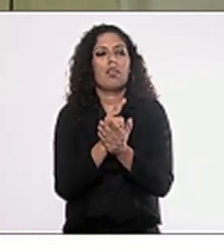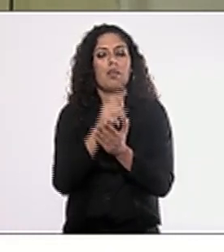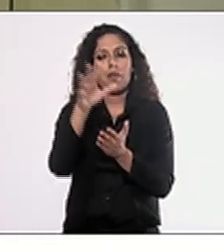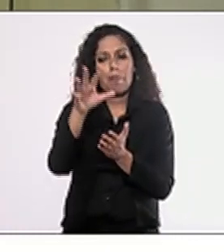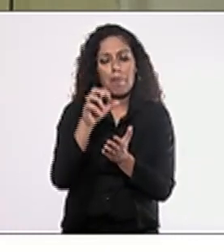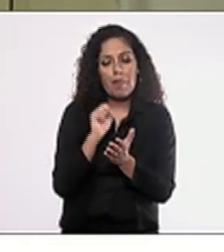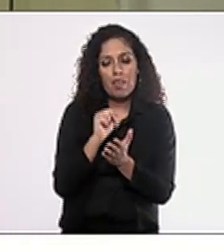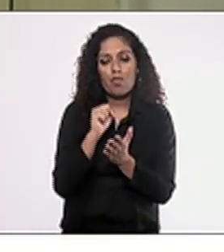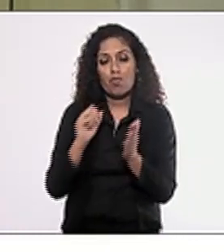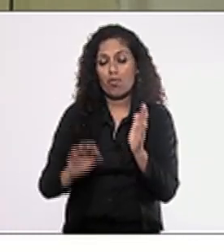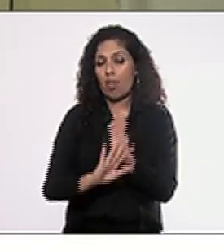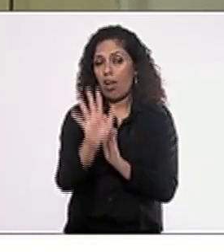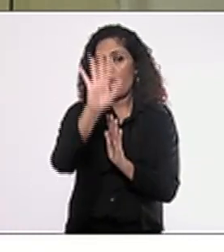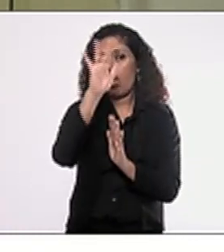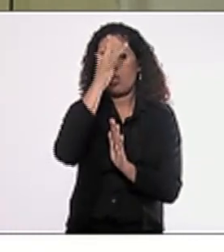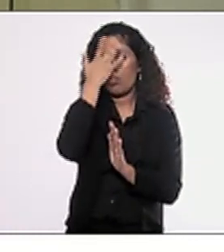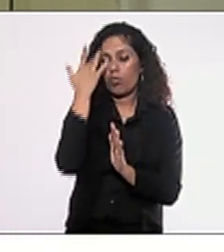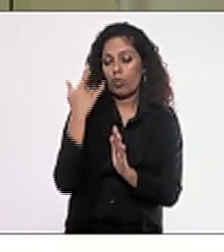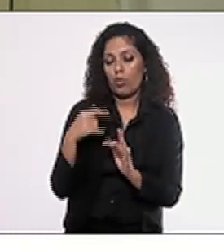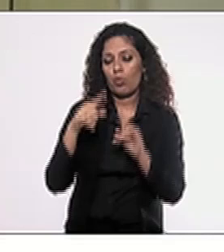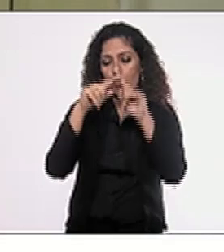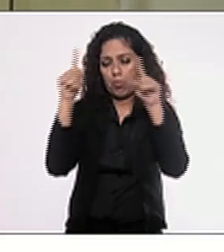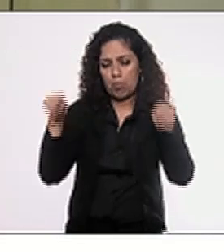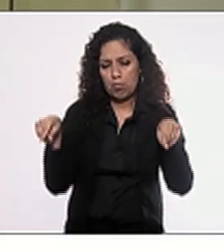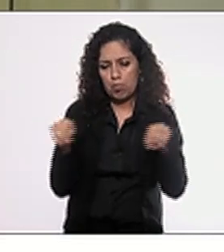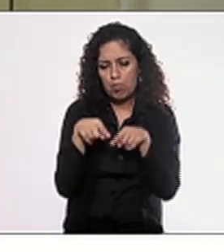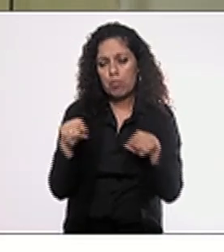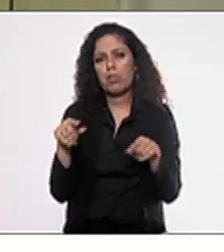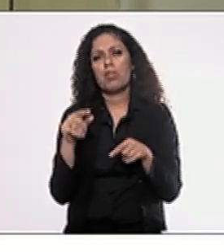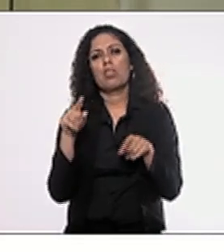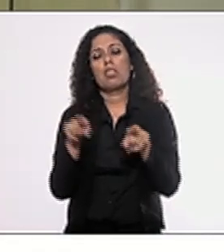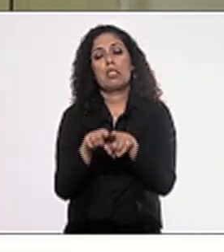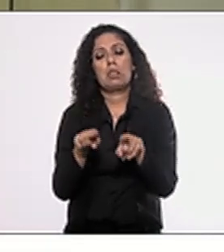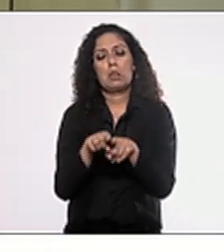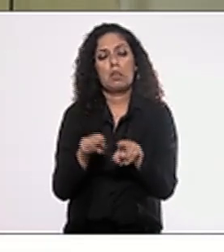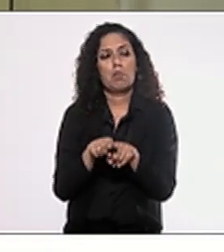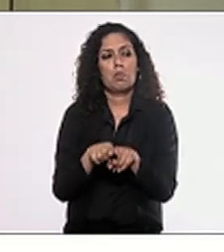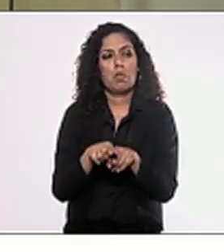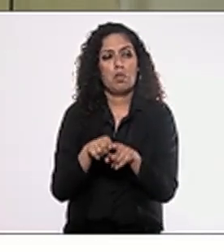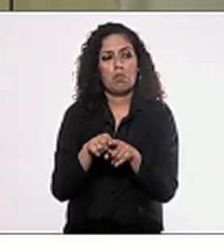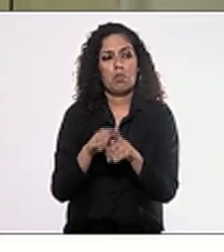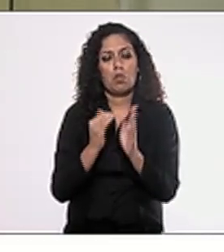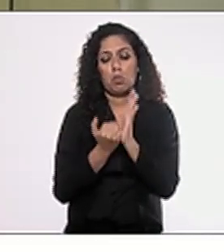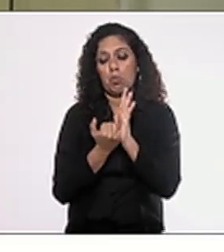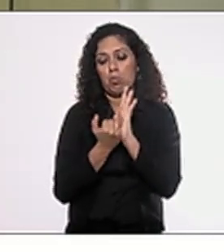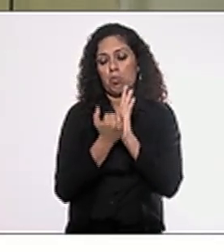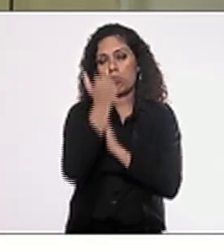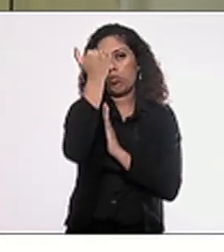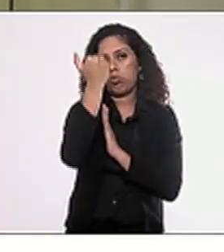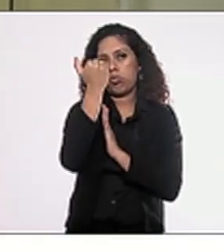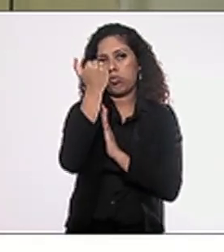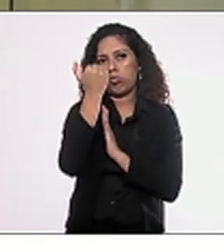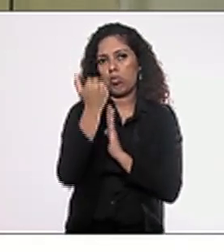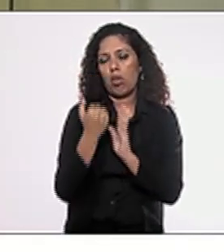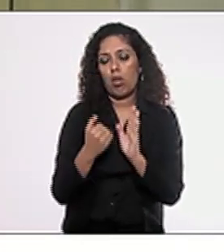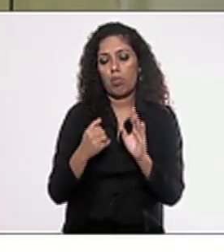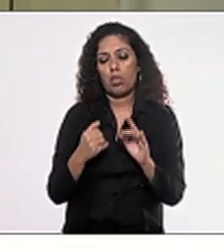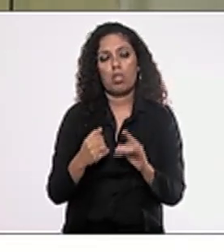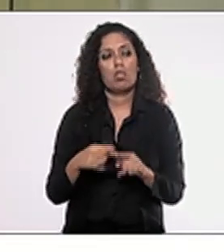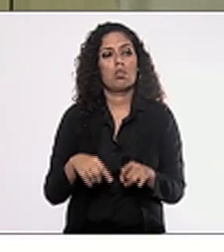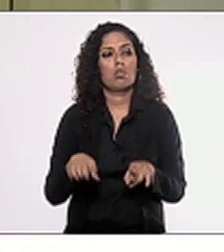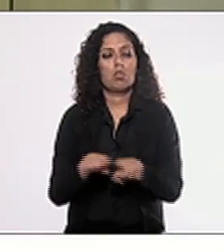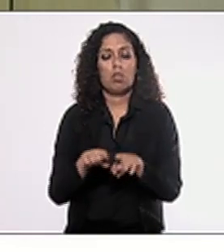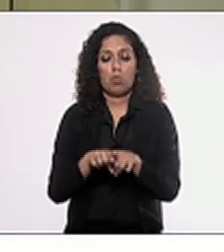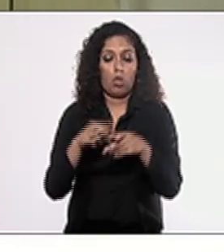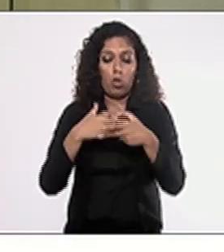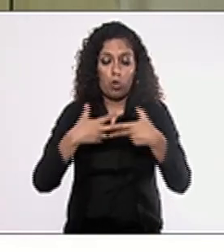está efetivamente marcado no hidrômetro, e a questão da multiplicação da tarifa mínima pelo número de economias, que é